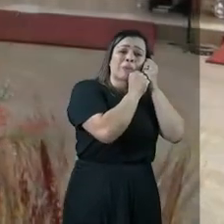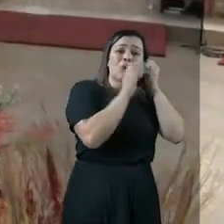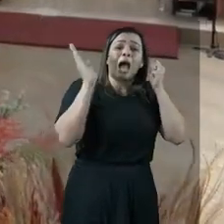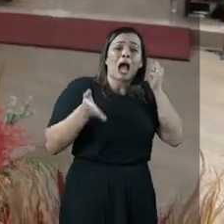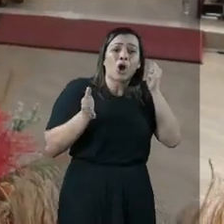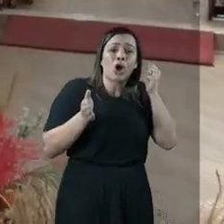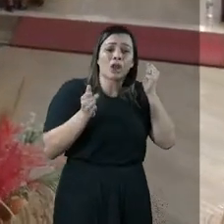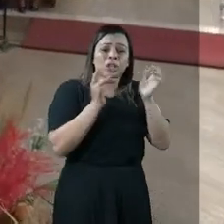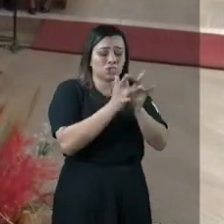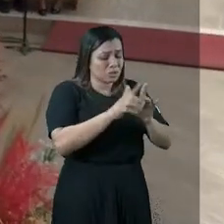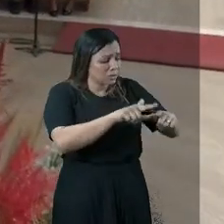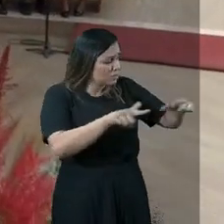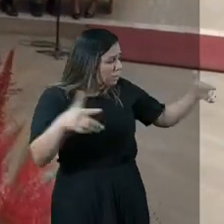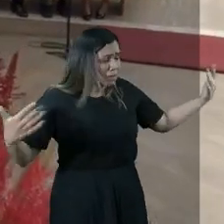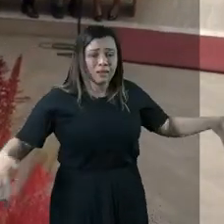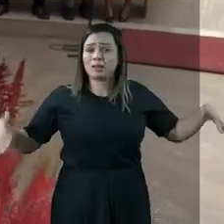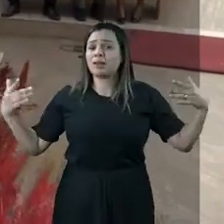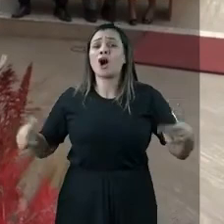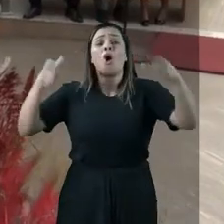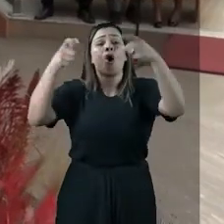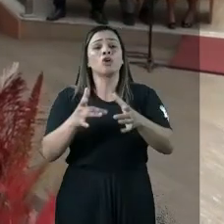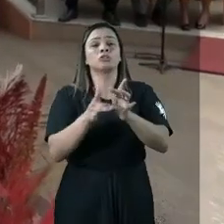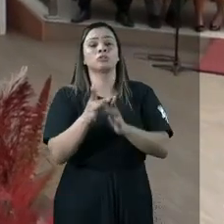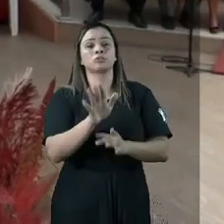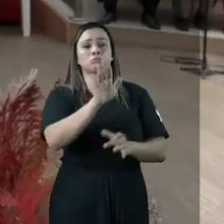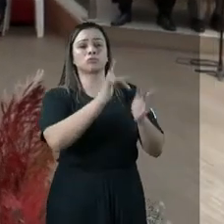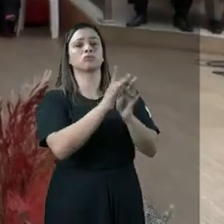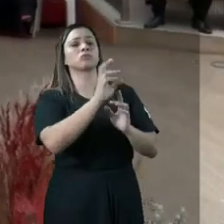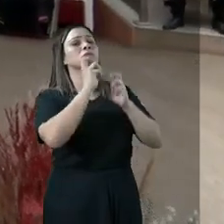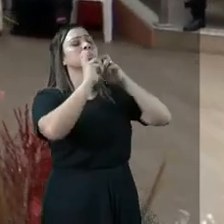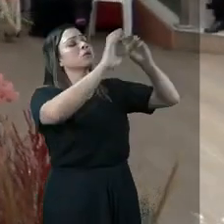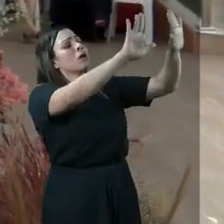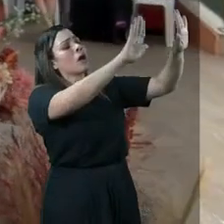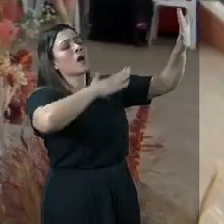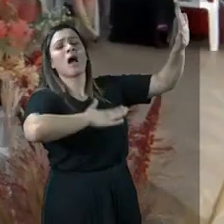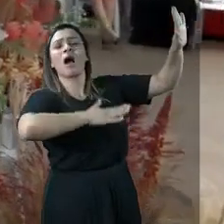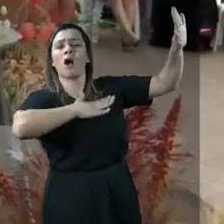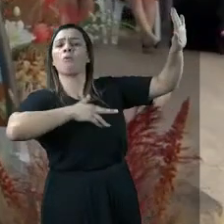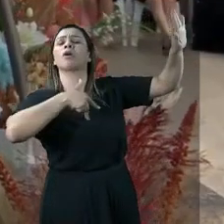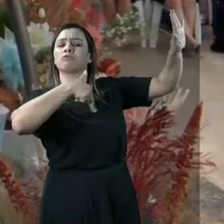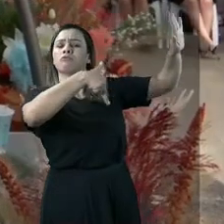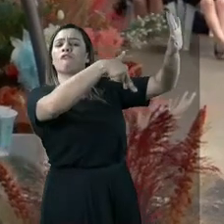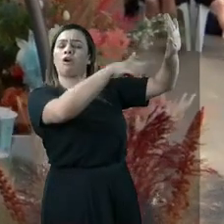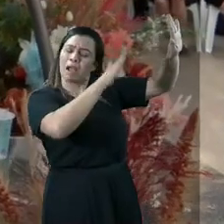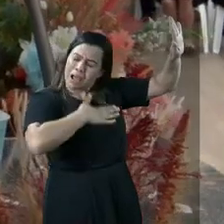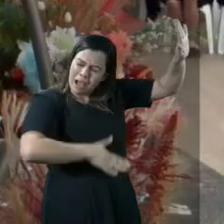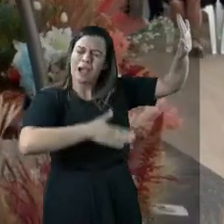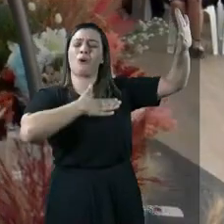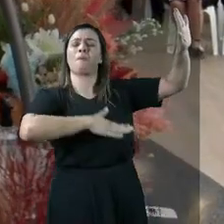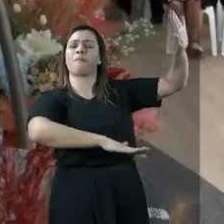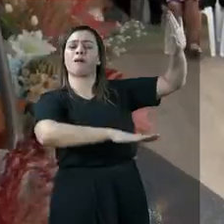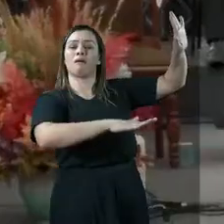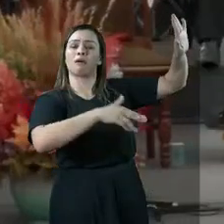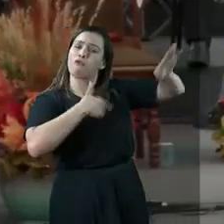águas. Eu vou andando sobre as águas. Eu vou andando sobre as águas. Levante a mão porque eu vou profetizar. O Rei da Glória não